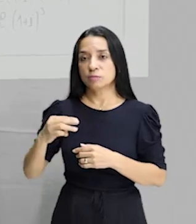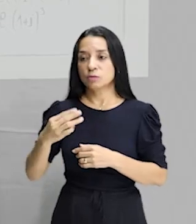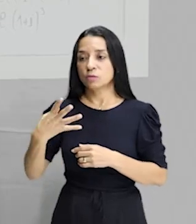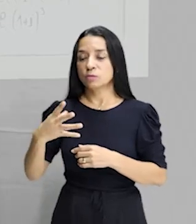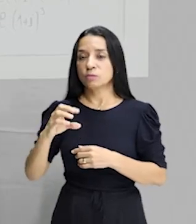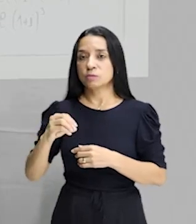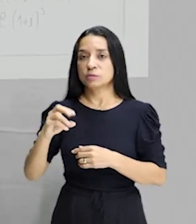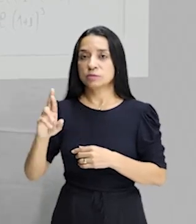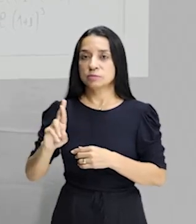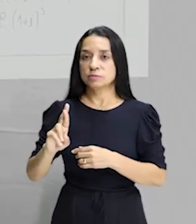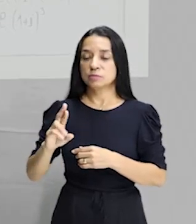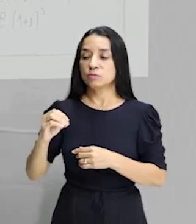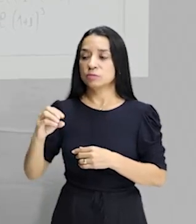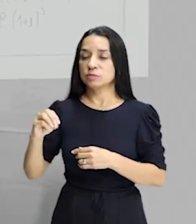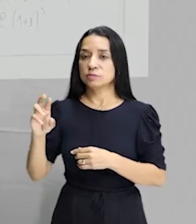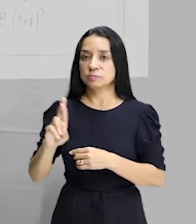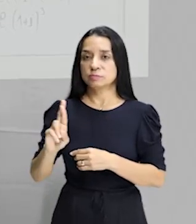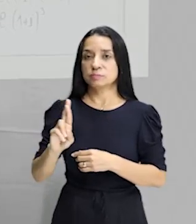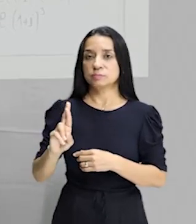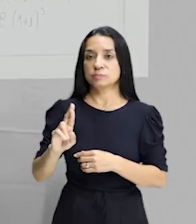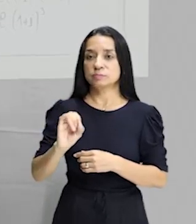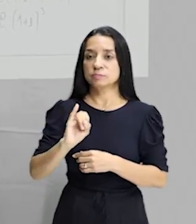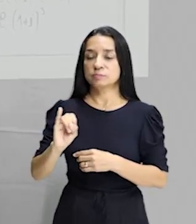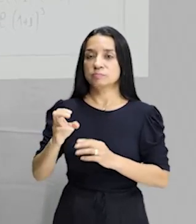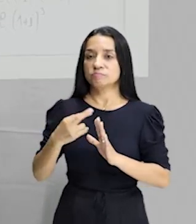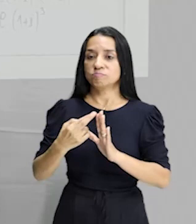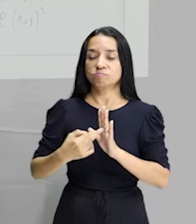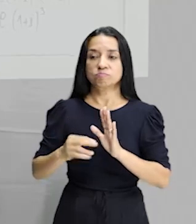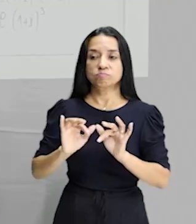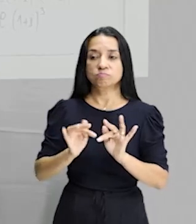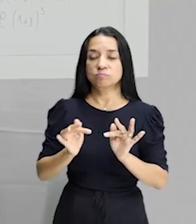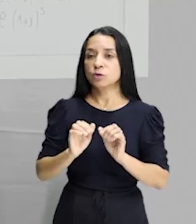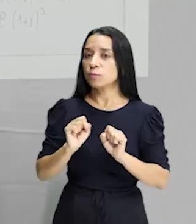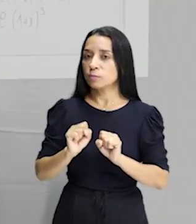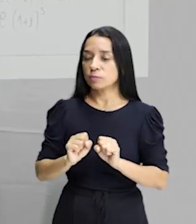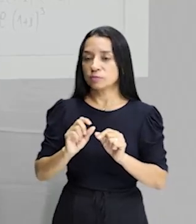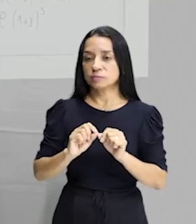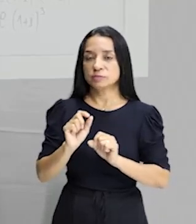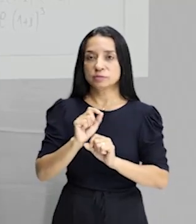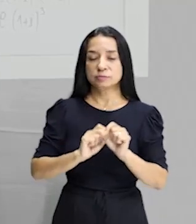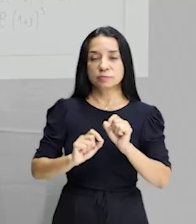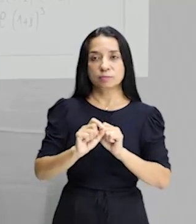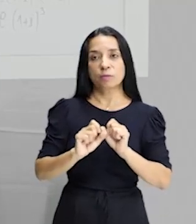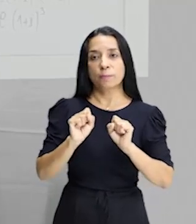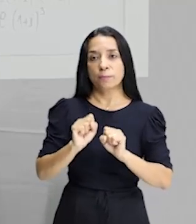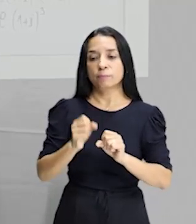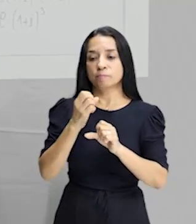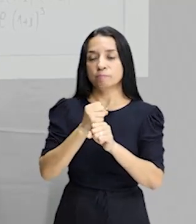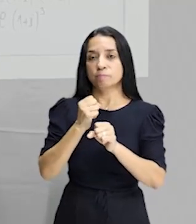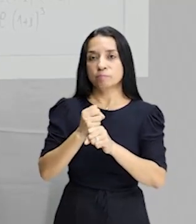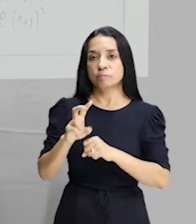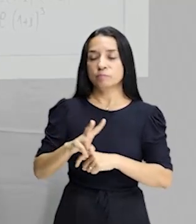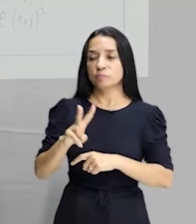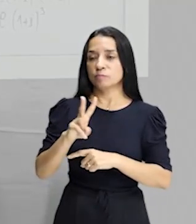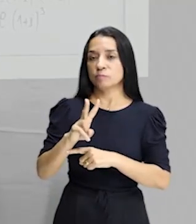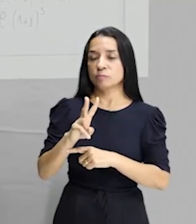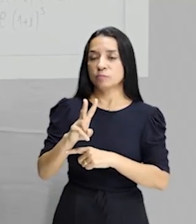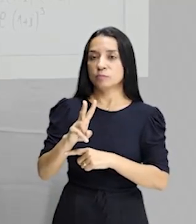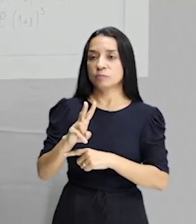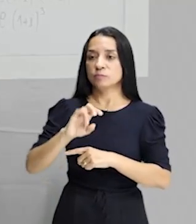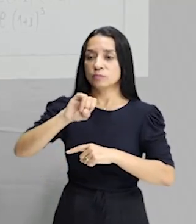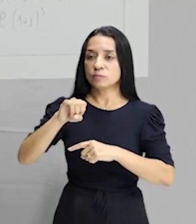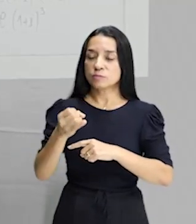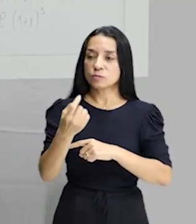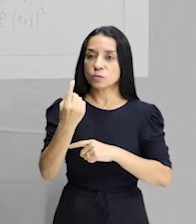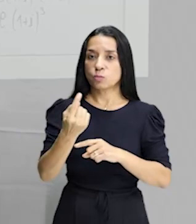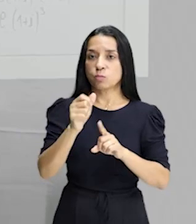certo bom se o regime é simples você pode fazer isso você pode calcular o valor do juros de um mês